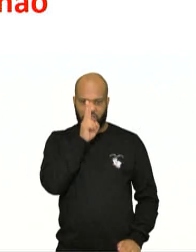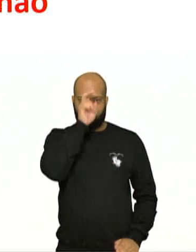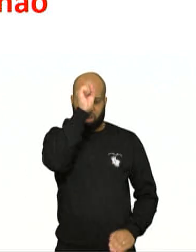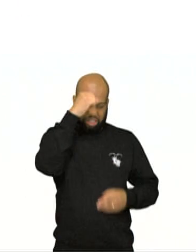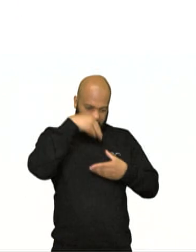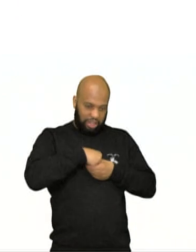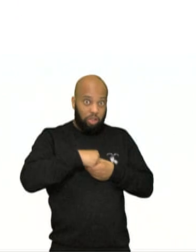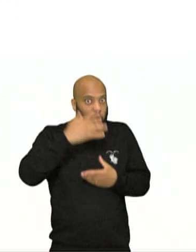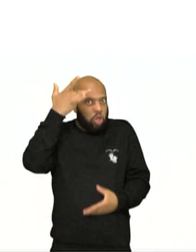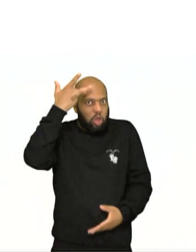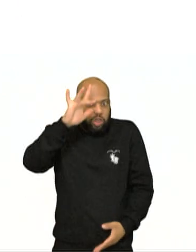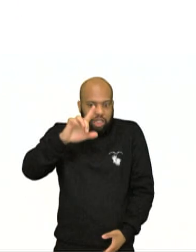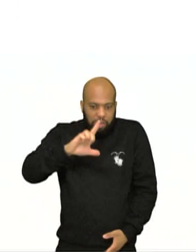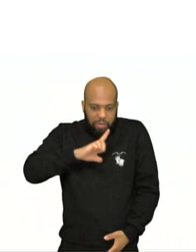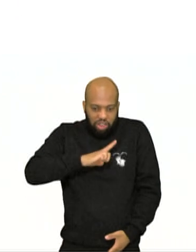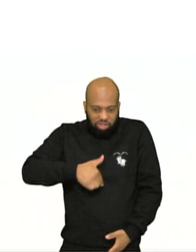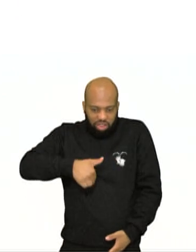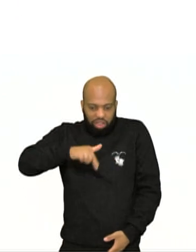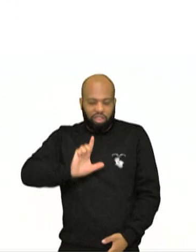tinha.